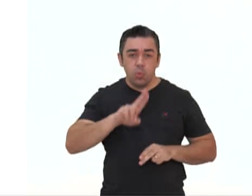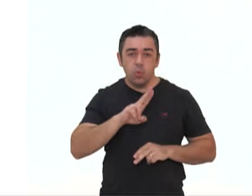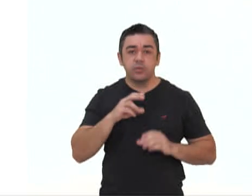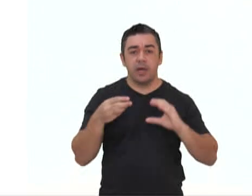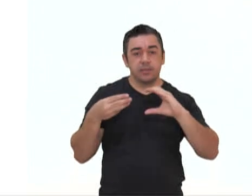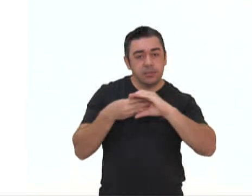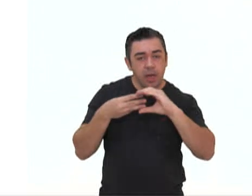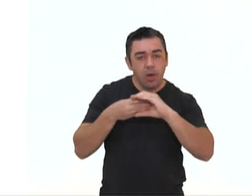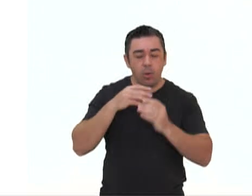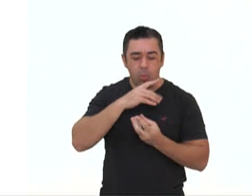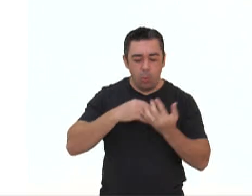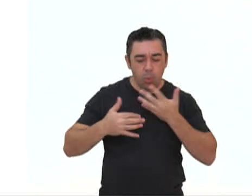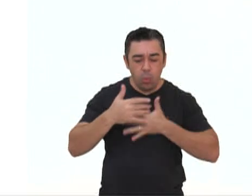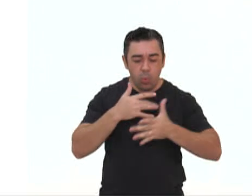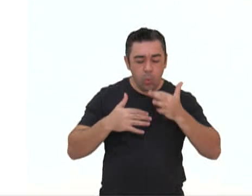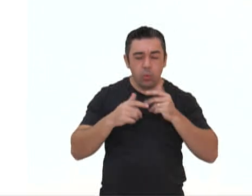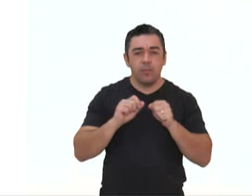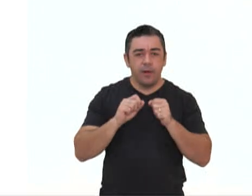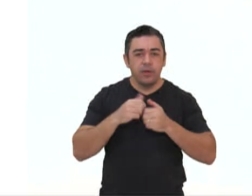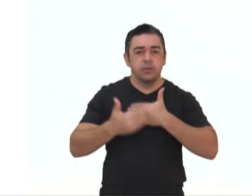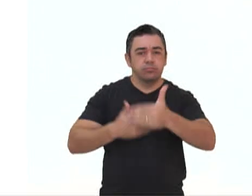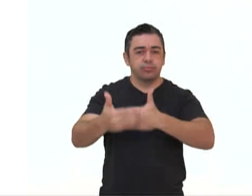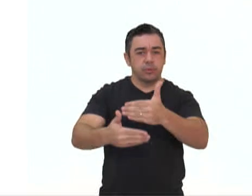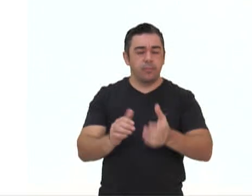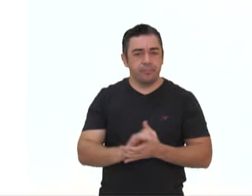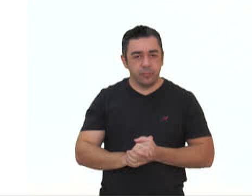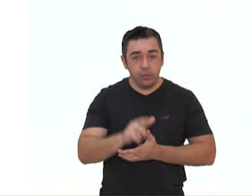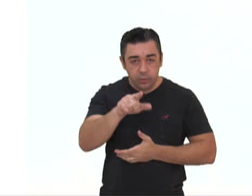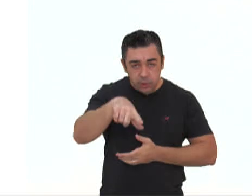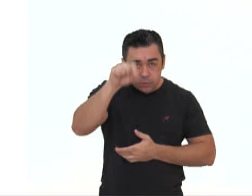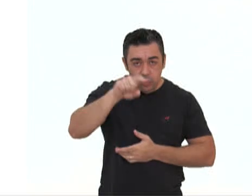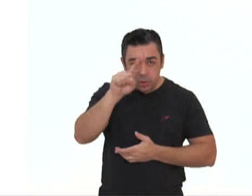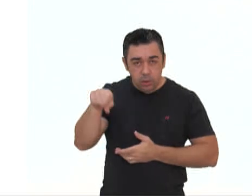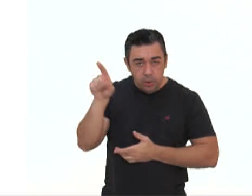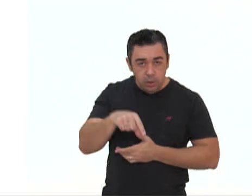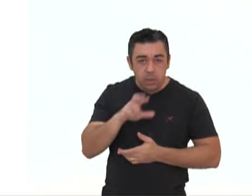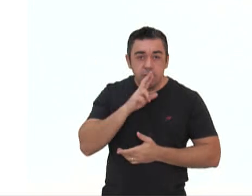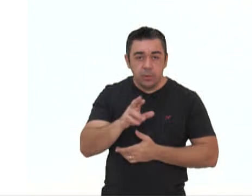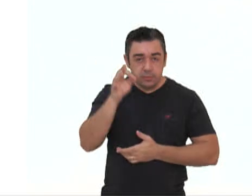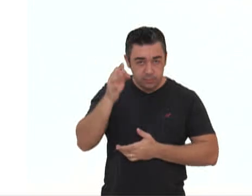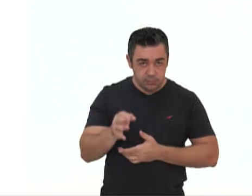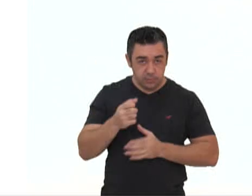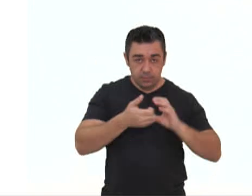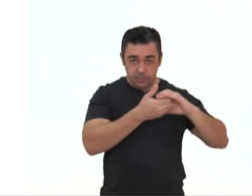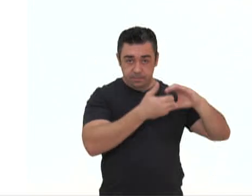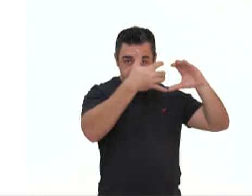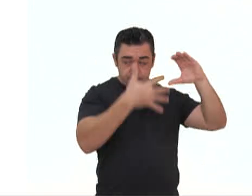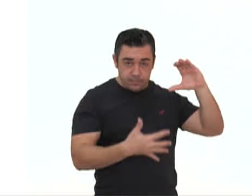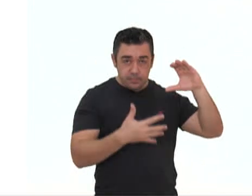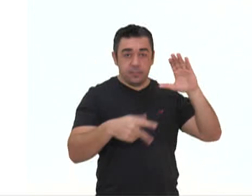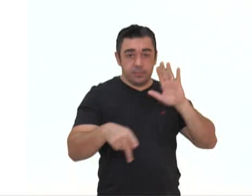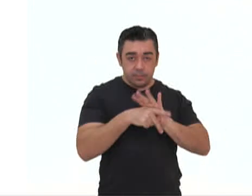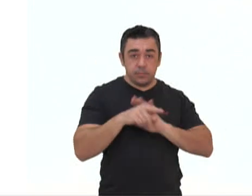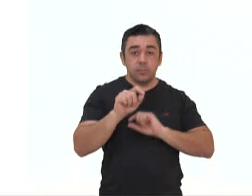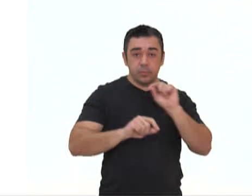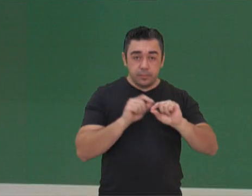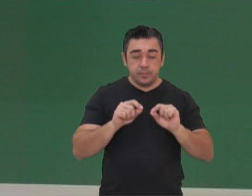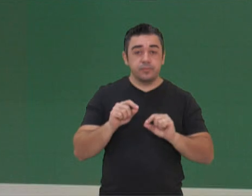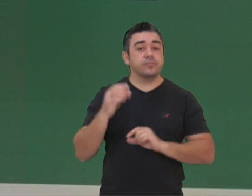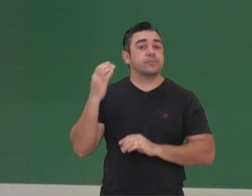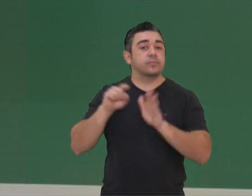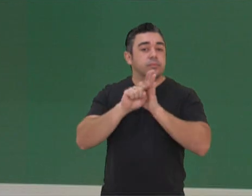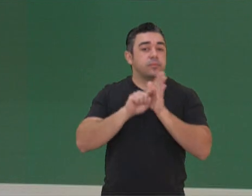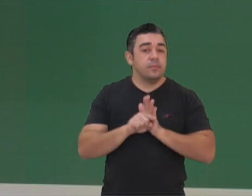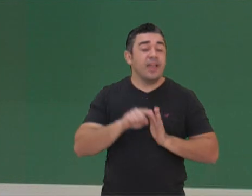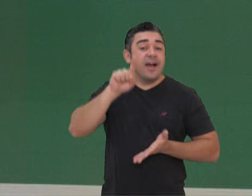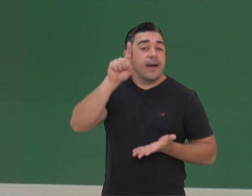mesmas para se reproduzir. Assinale a alternativa que apresenta as características utilizadas pelos cientistas que defendem que os